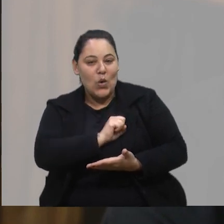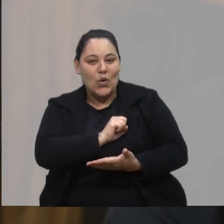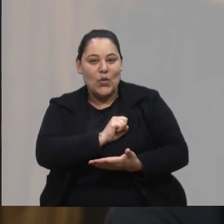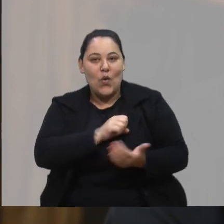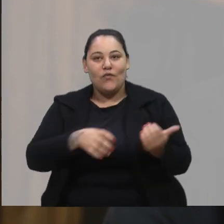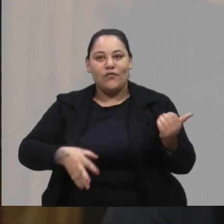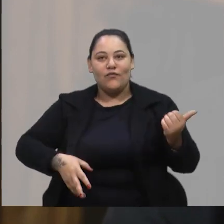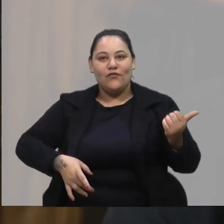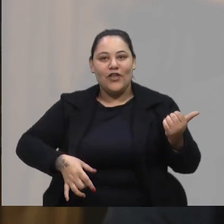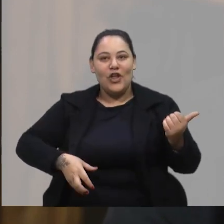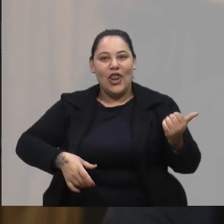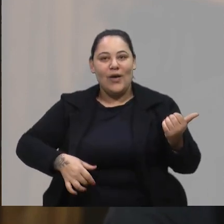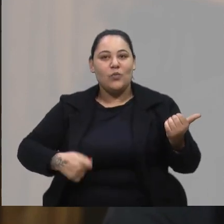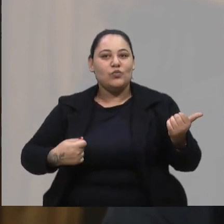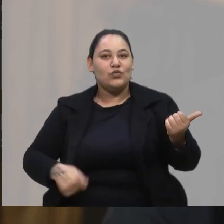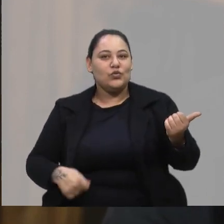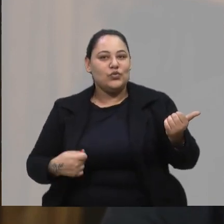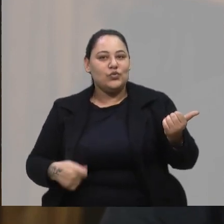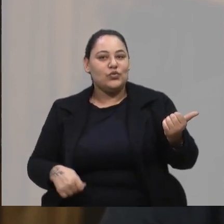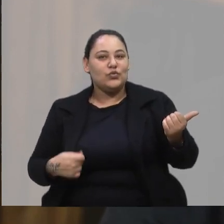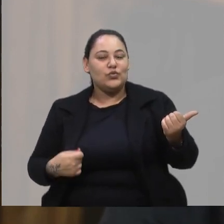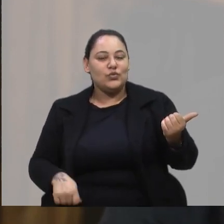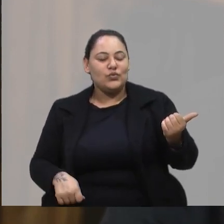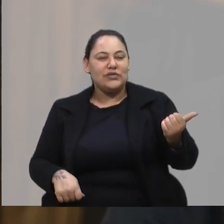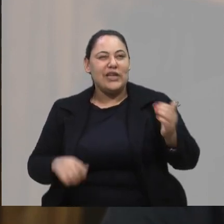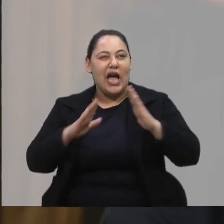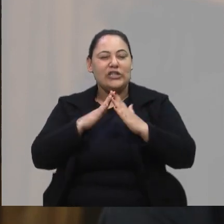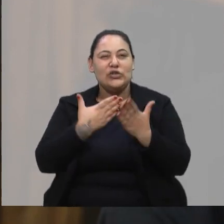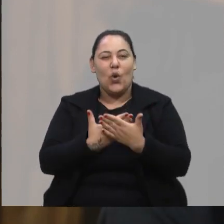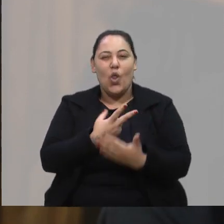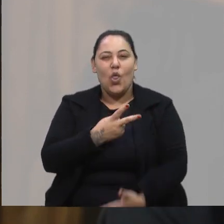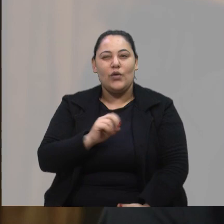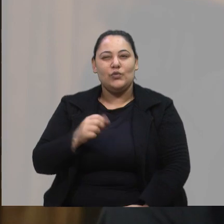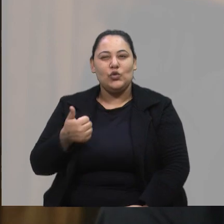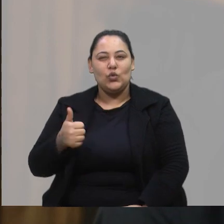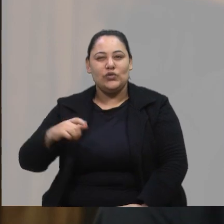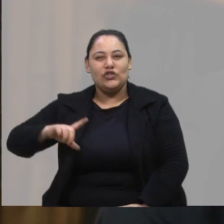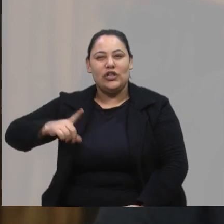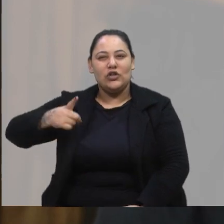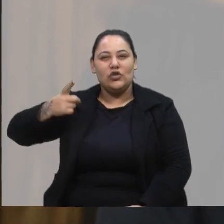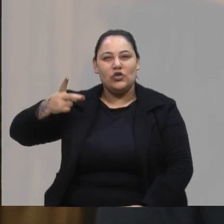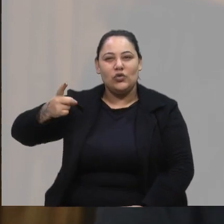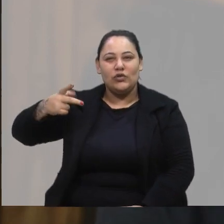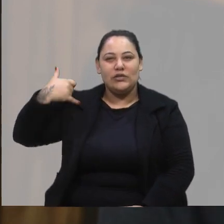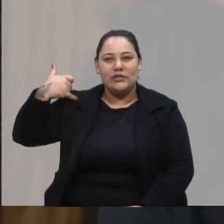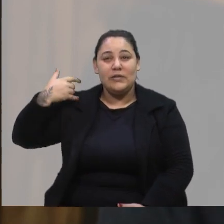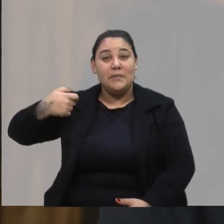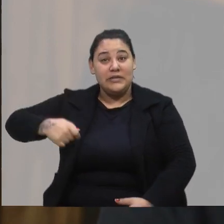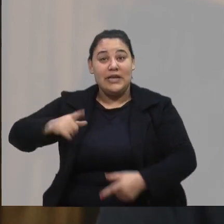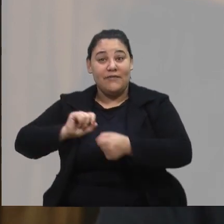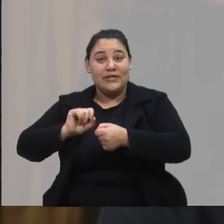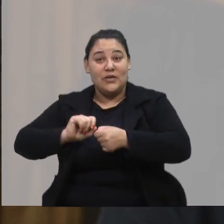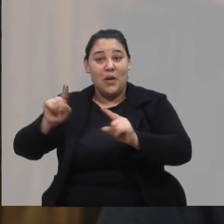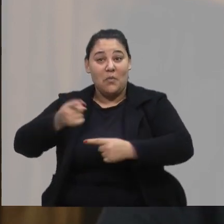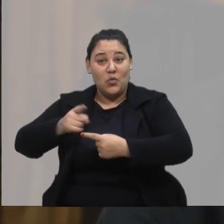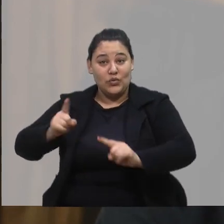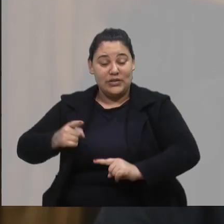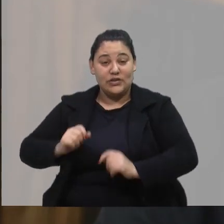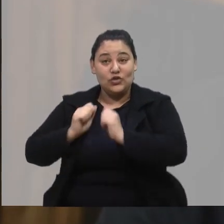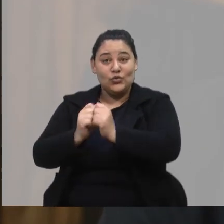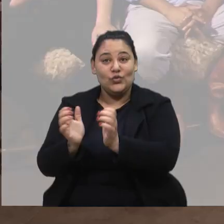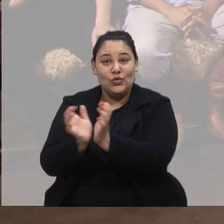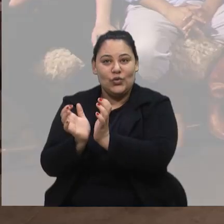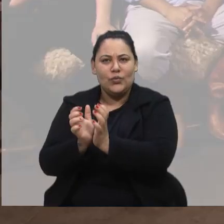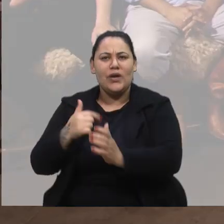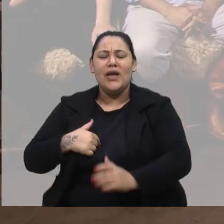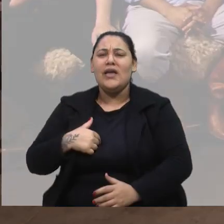na escola ainda, em 2011, eu tinha 12 anos na época, né? Eu precisava fazer uma paródia na escola, daí eu pedi pro meu pai me ensinar